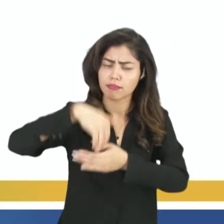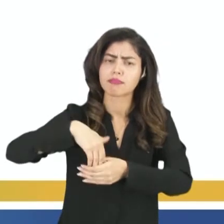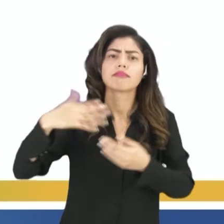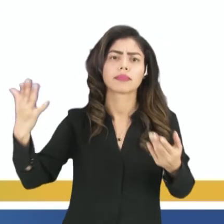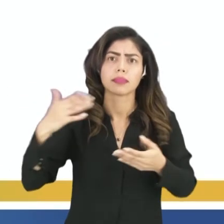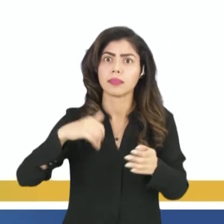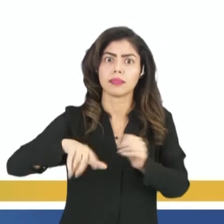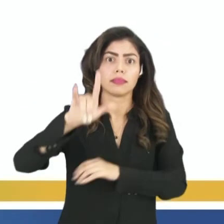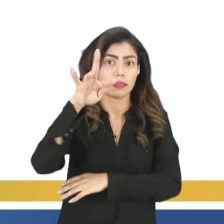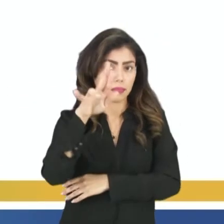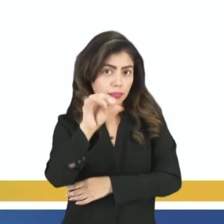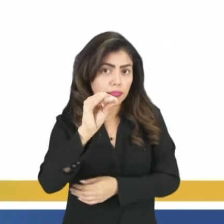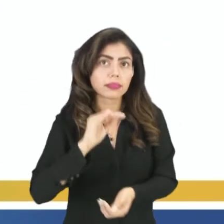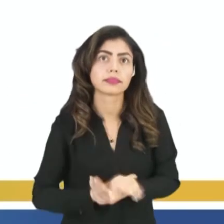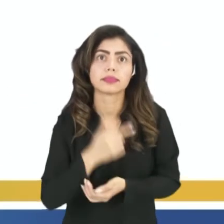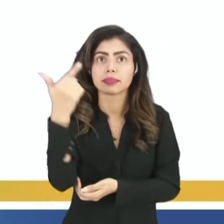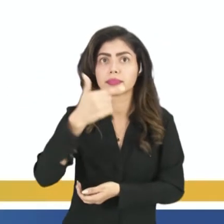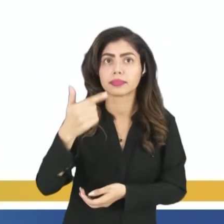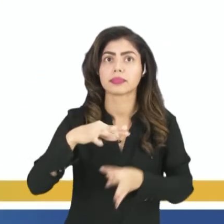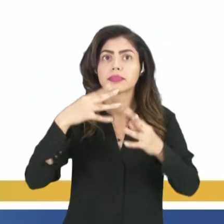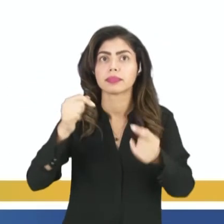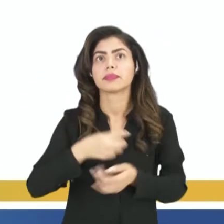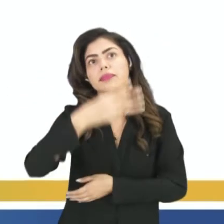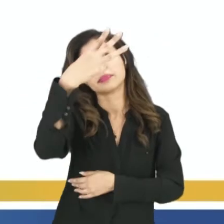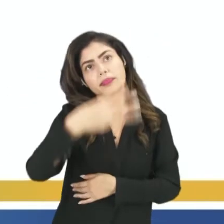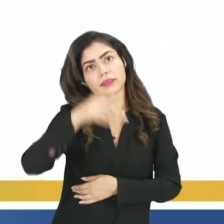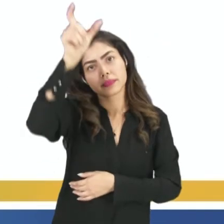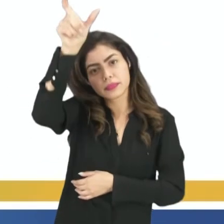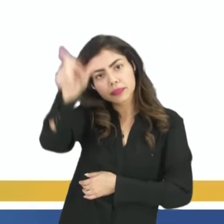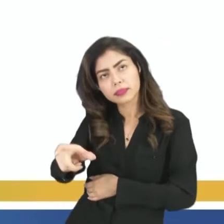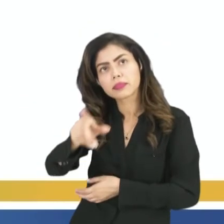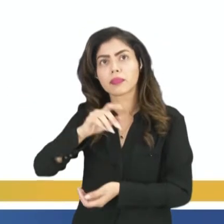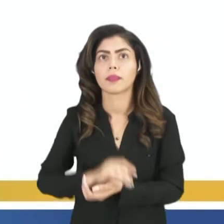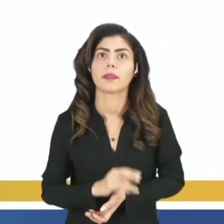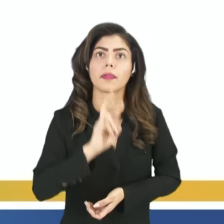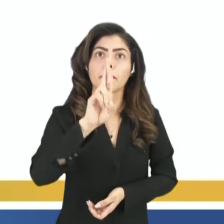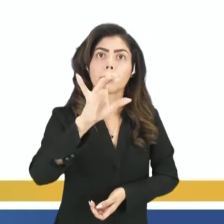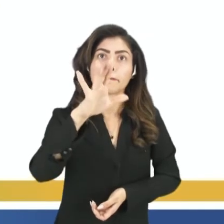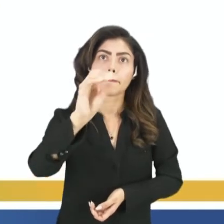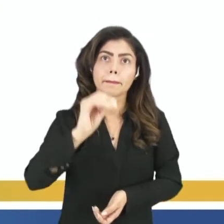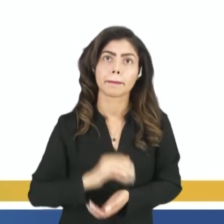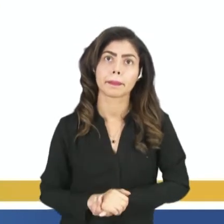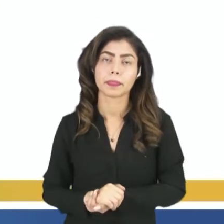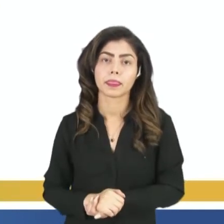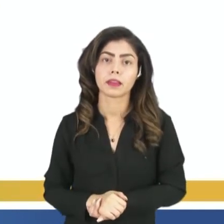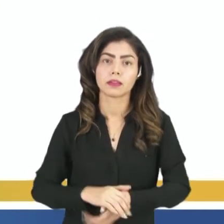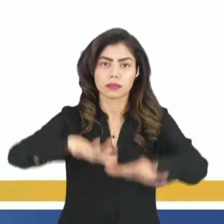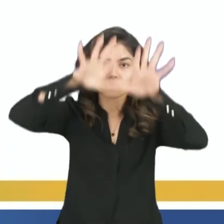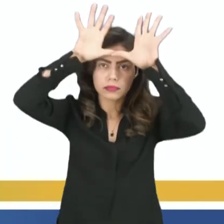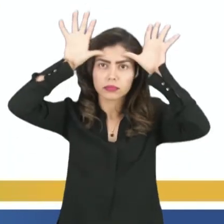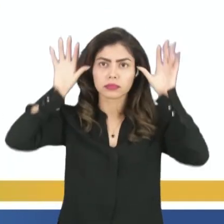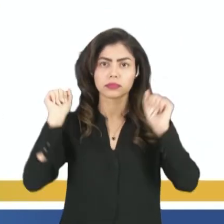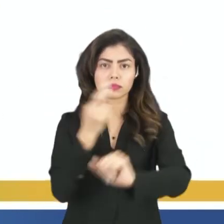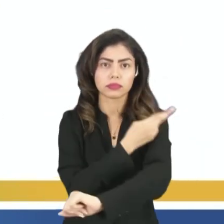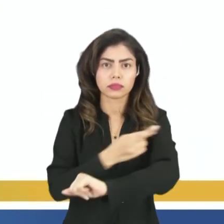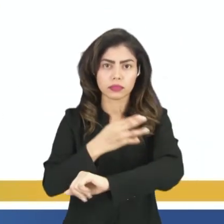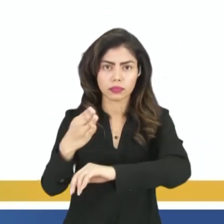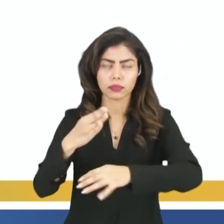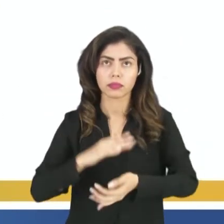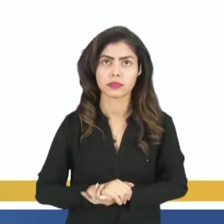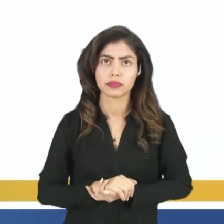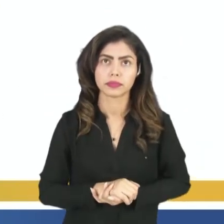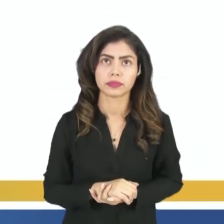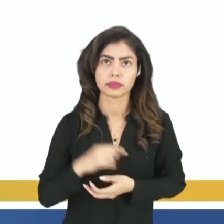vamos pegar aqui. Na terceira coluna, temos aqui Recife, não faz parte da região norte, Rio Branco, Acre, olha